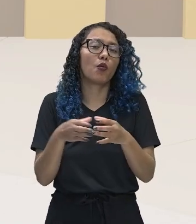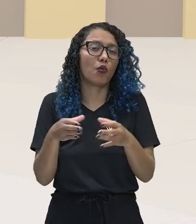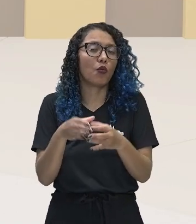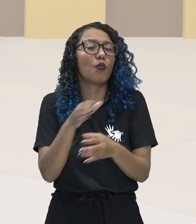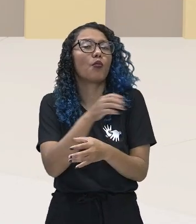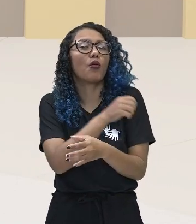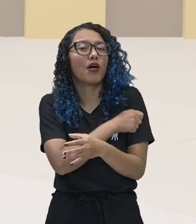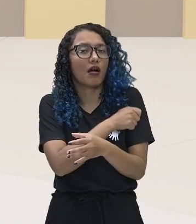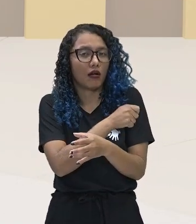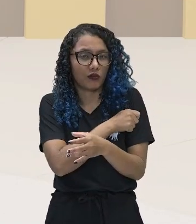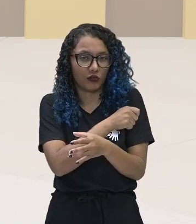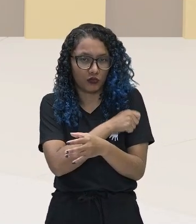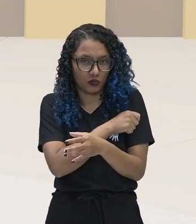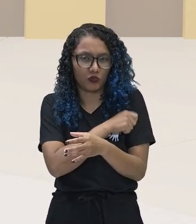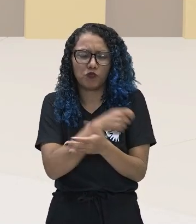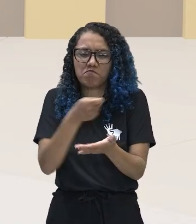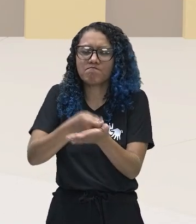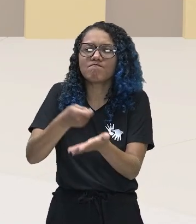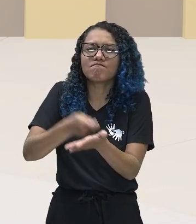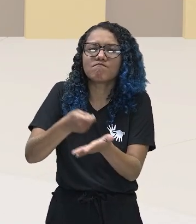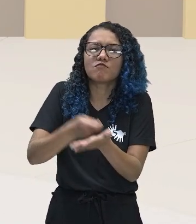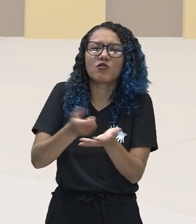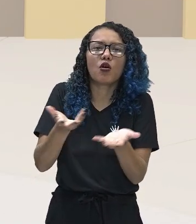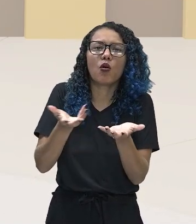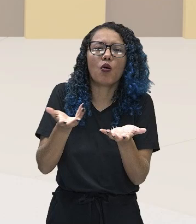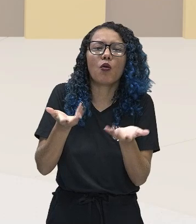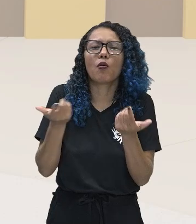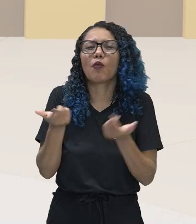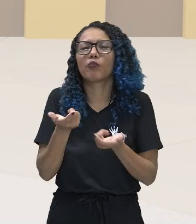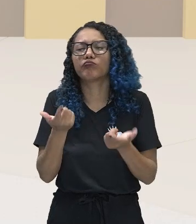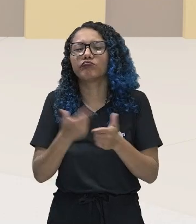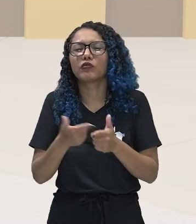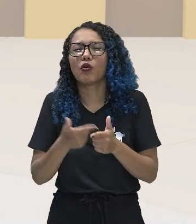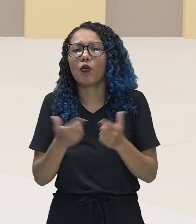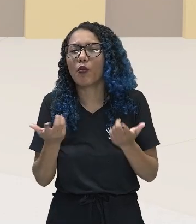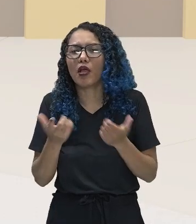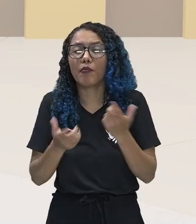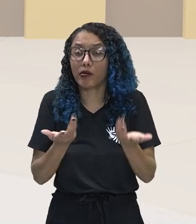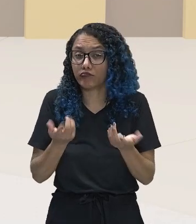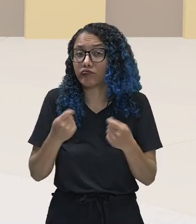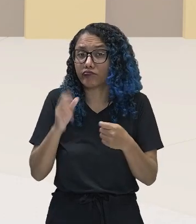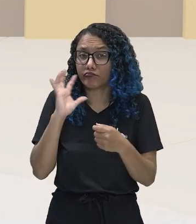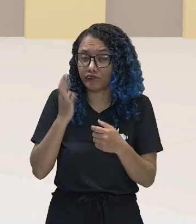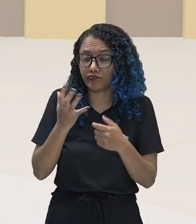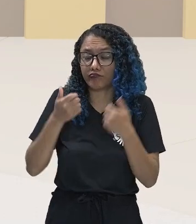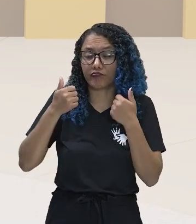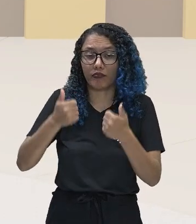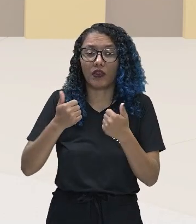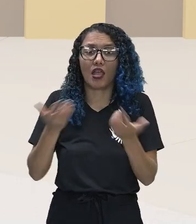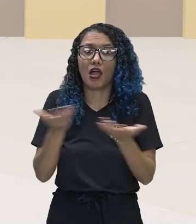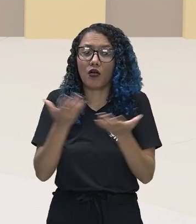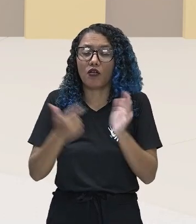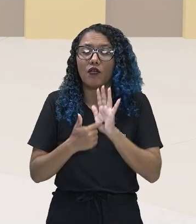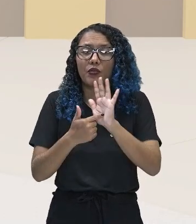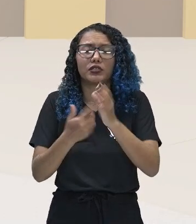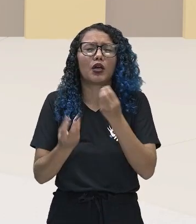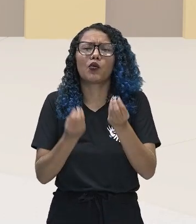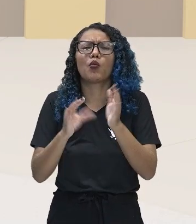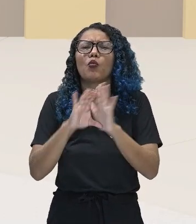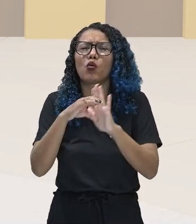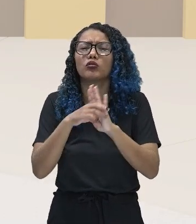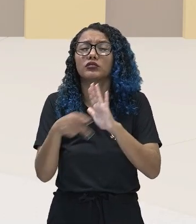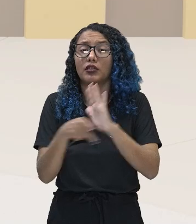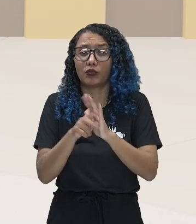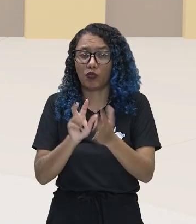cobranças necessárias, tá? E na aula de hoje, a gente vai apresentar para vocês um pouquinho desse conceito do protagonismo